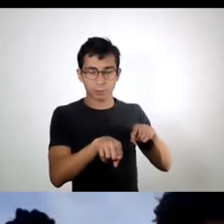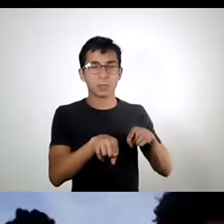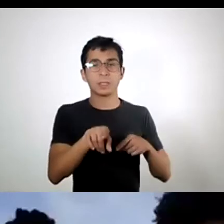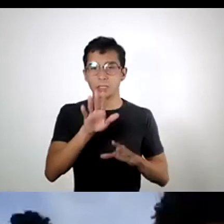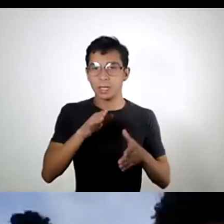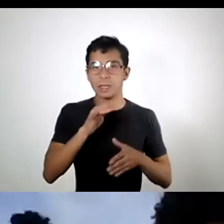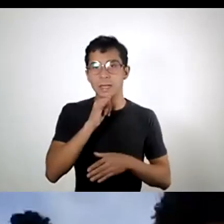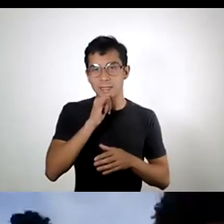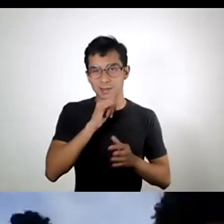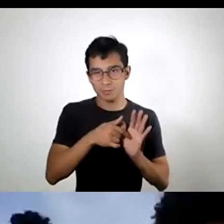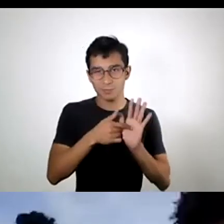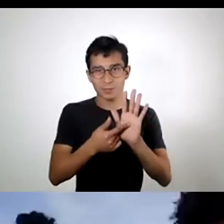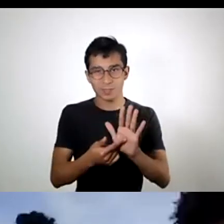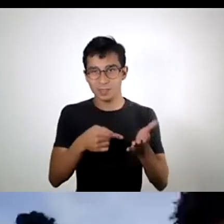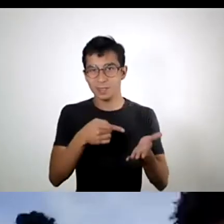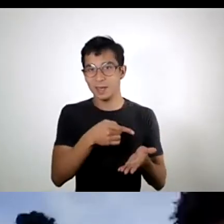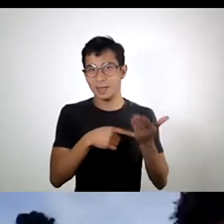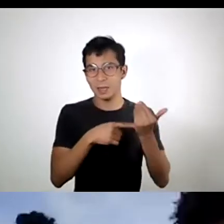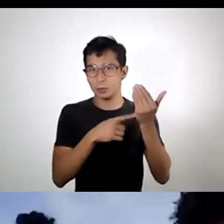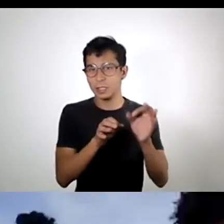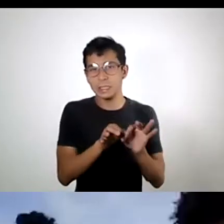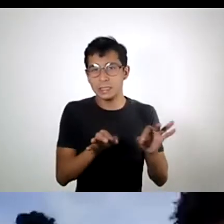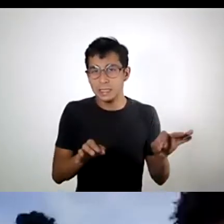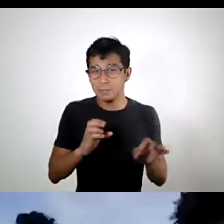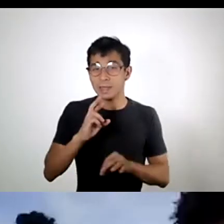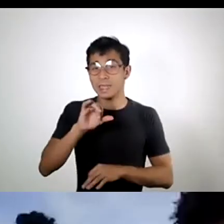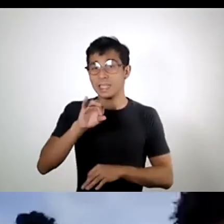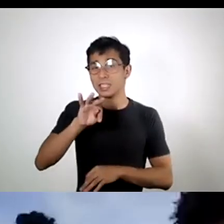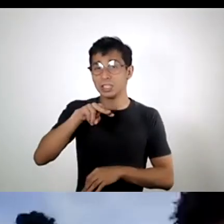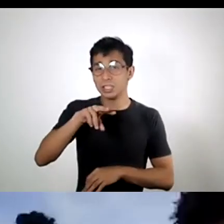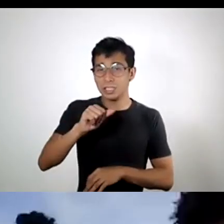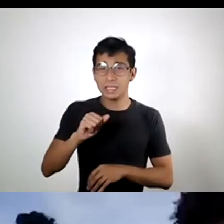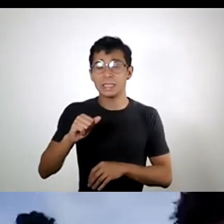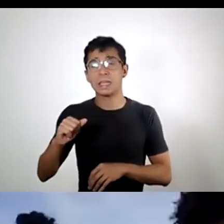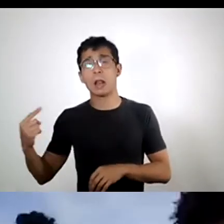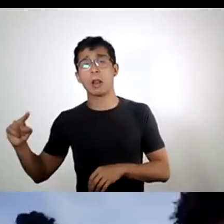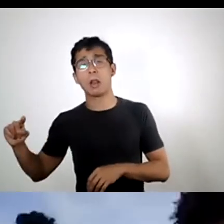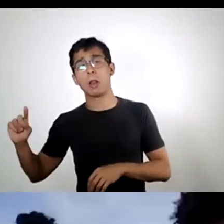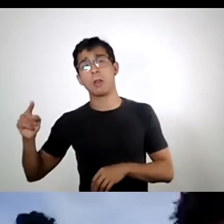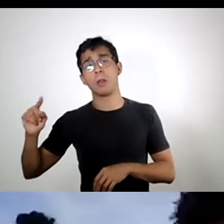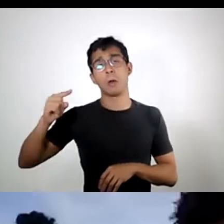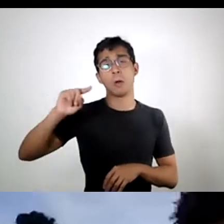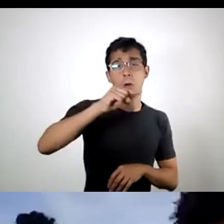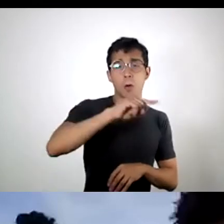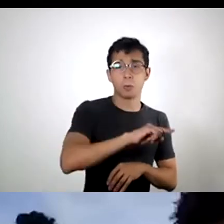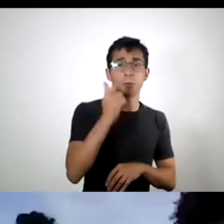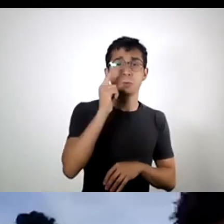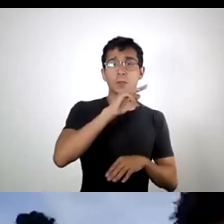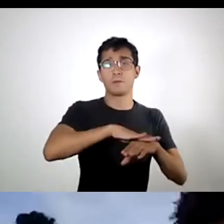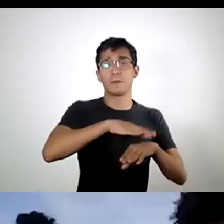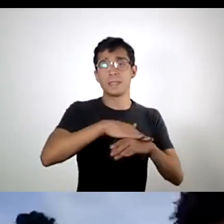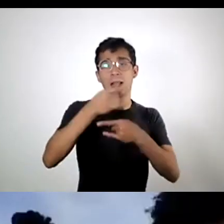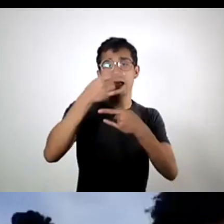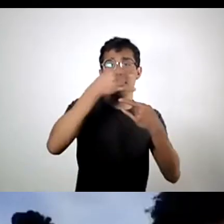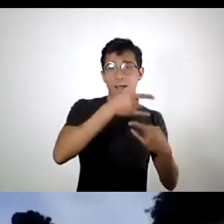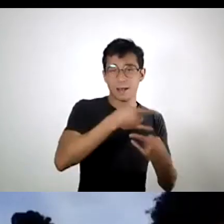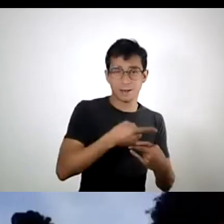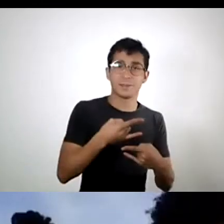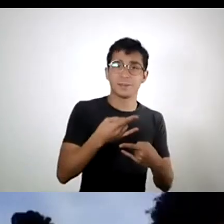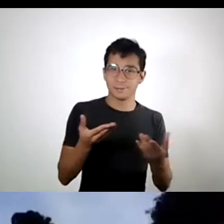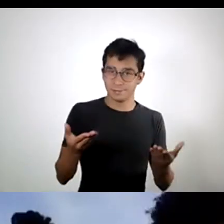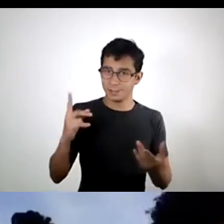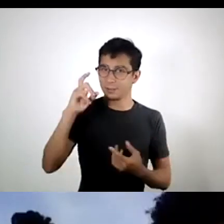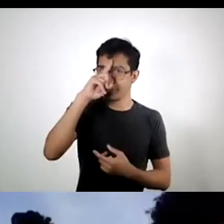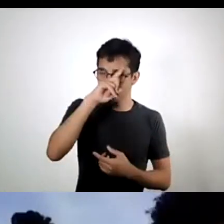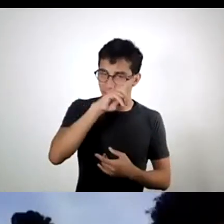acabou lá e a Cristina teve que se deslocar de um quilombo para outro para a gente conseguir fazer lives. Então, assim, a gente não participa